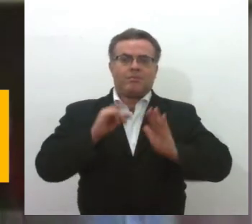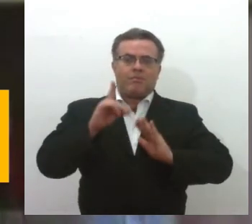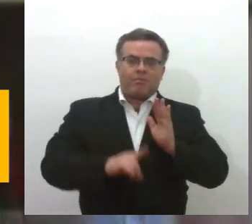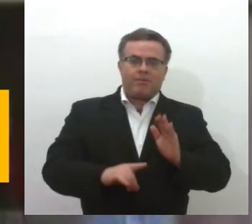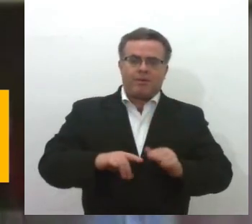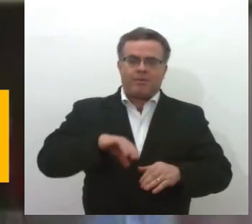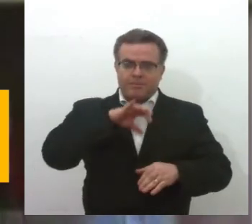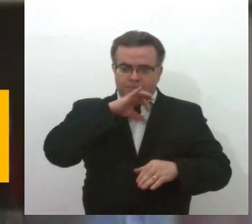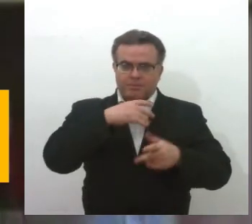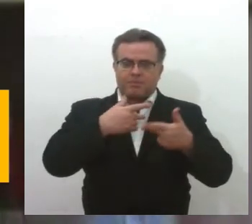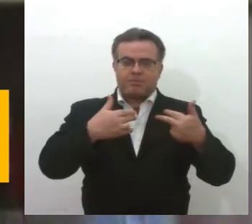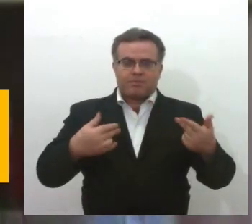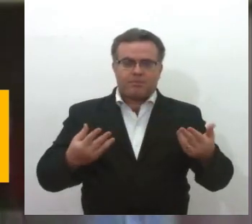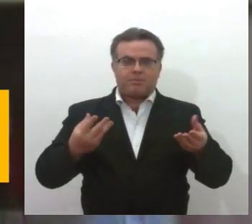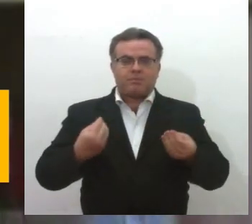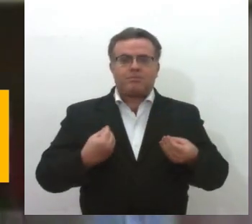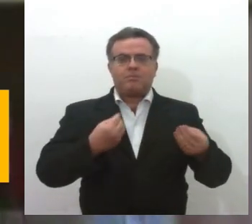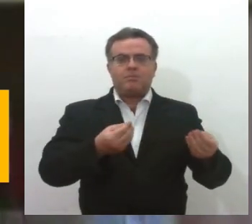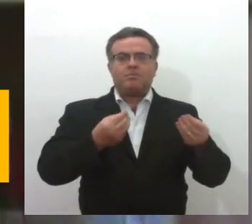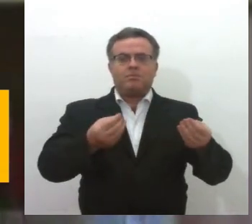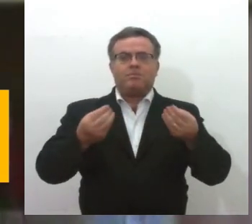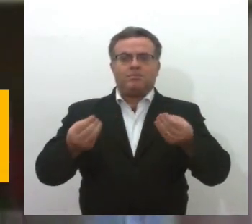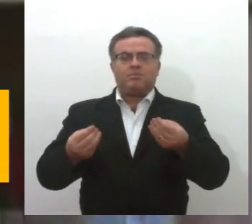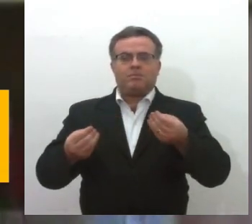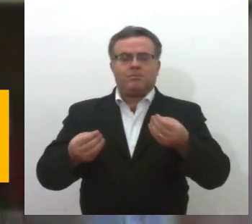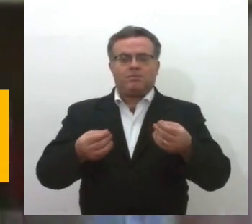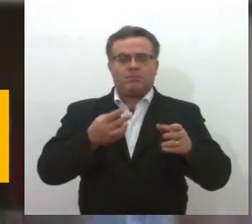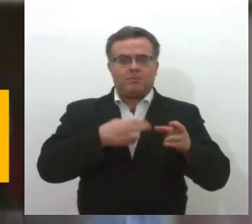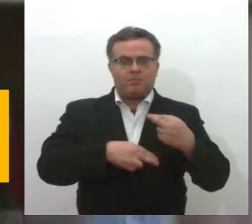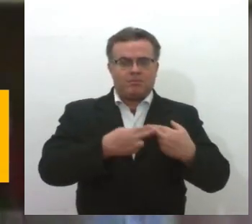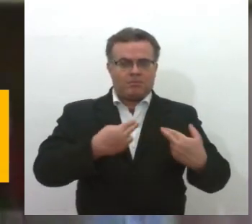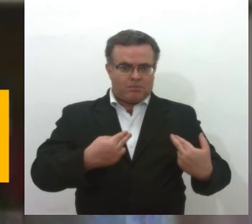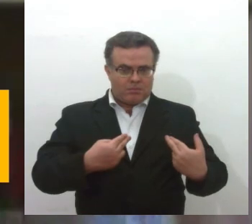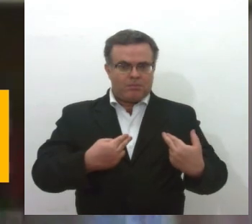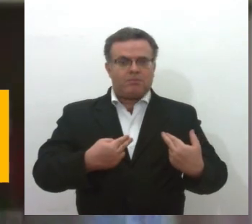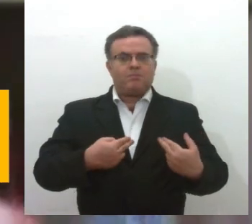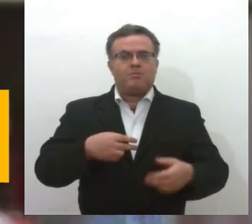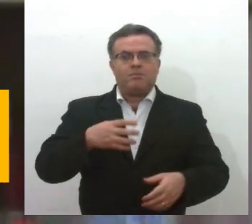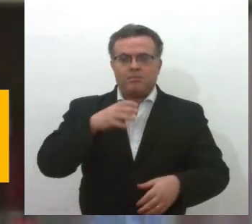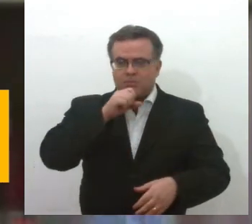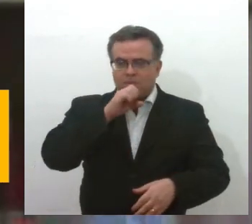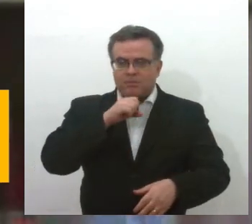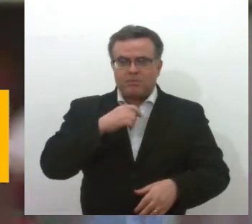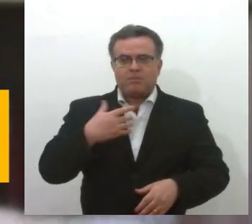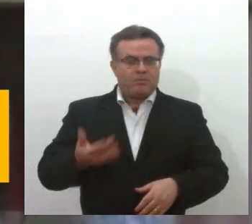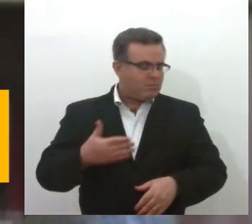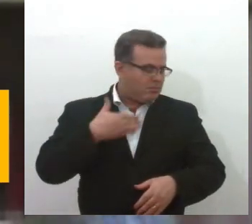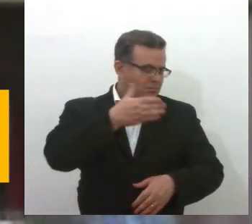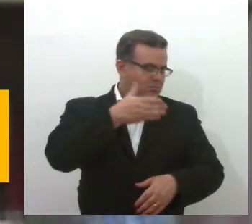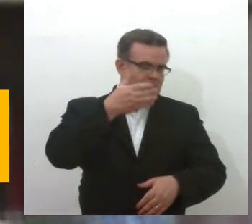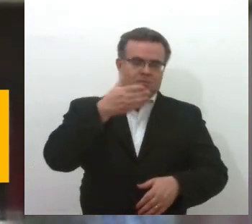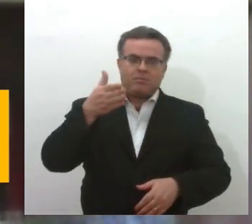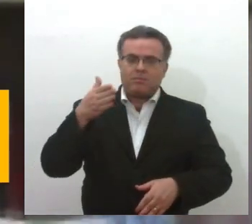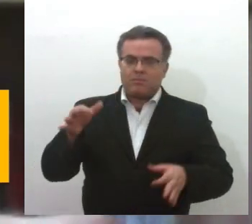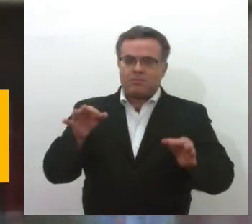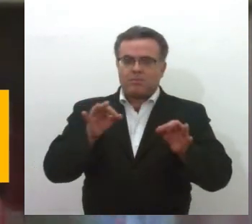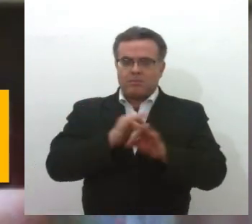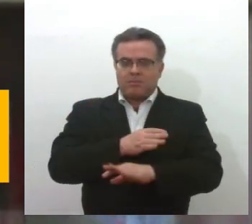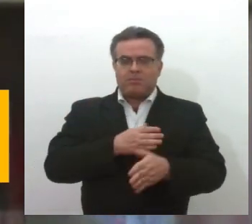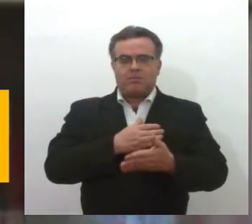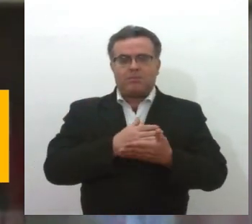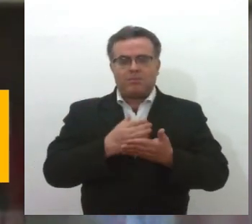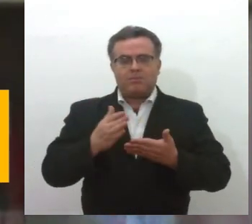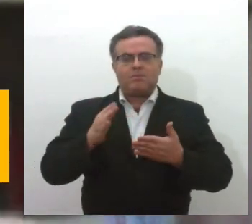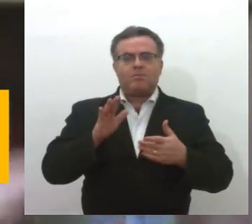distribuirá esses kits aqui, contendo laços laranjas. Nós estaremos passando por diversas instituições, nós já começamos a nossa